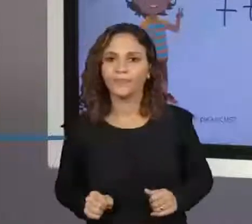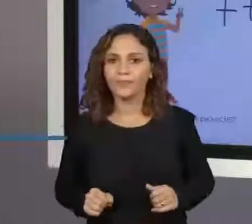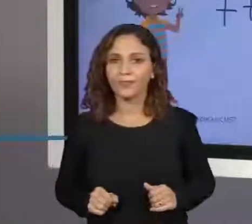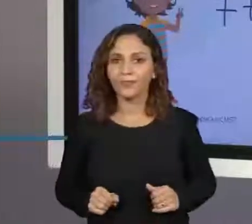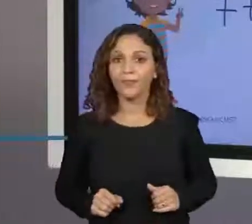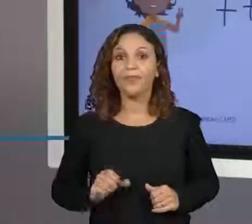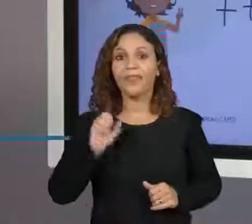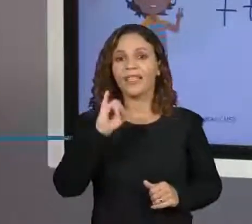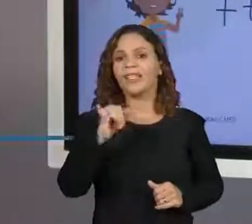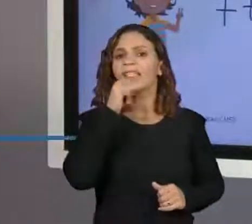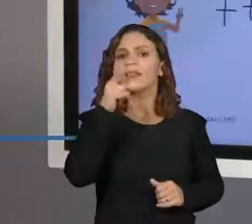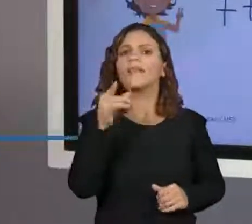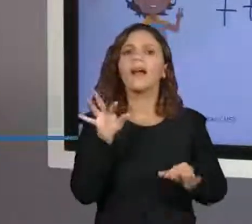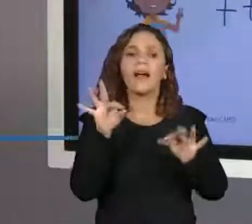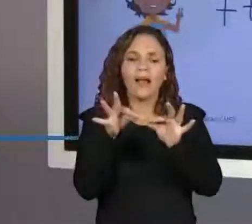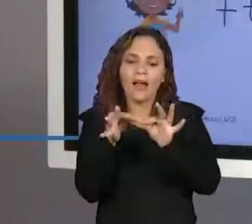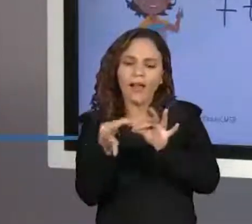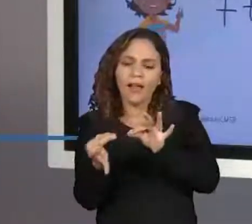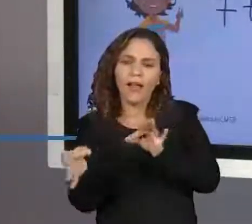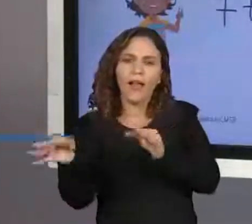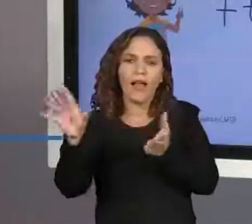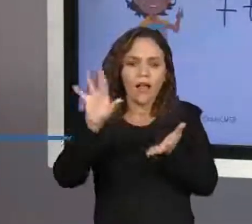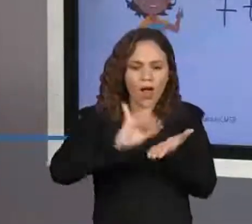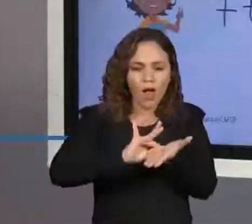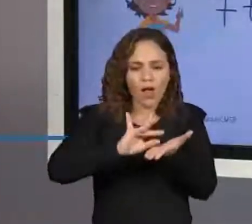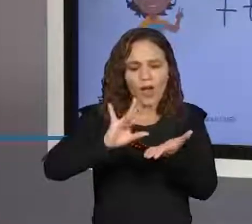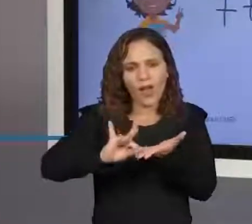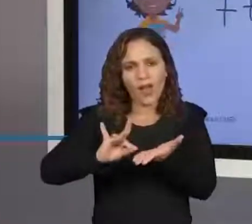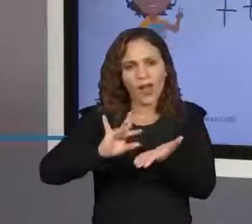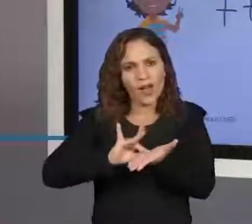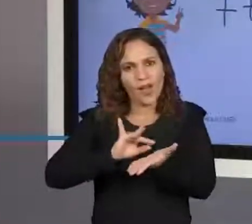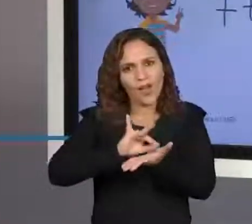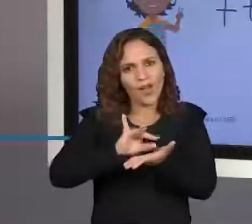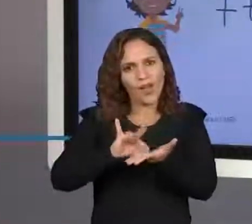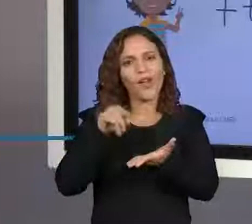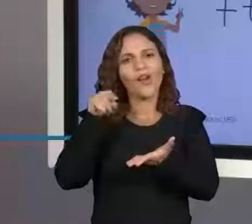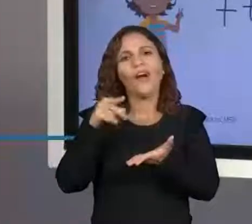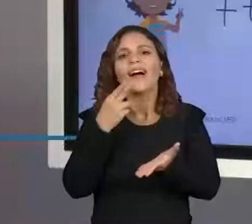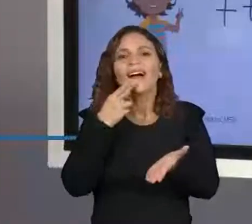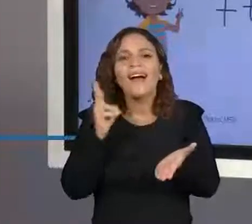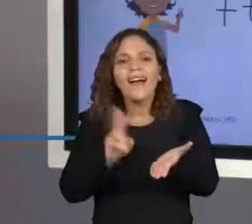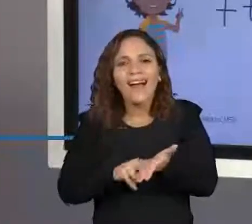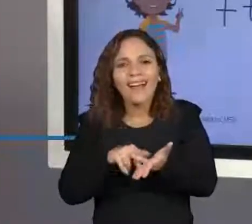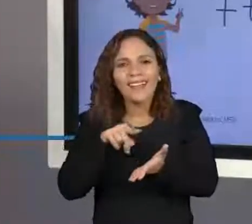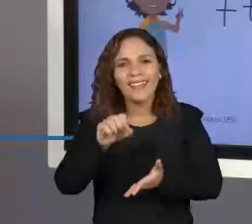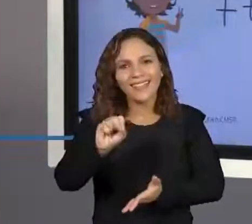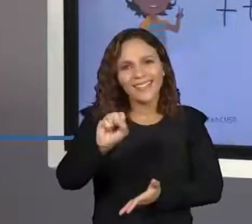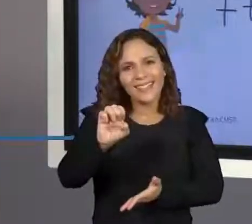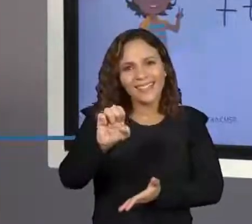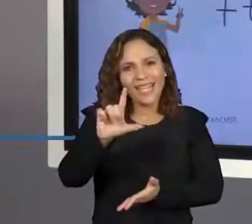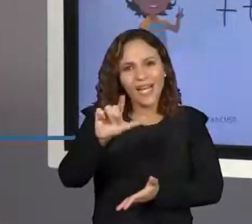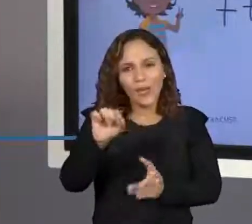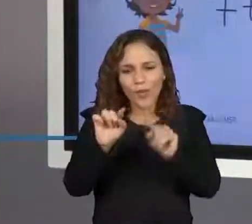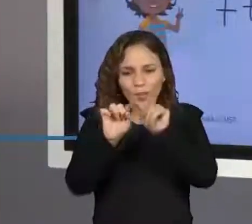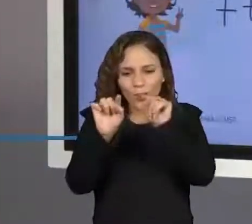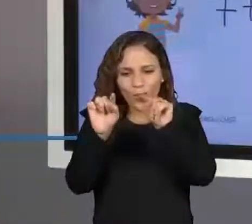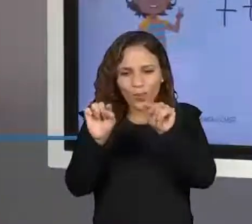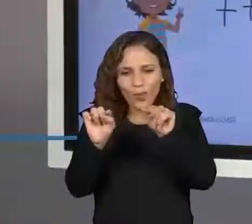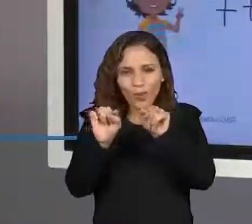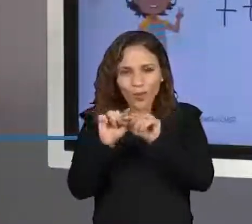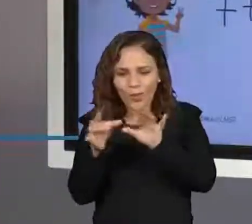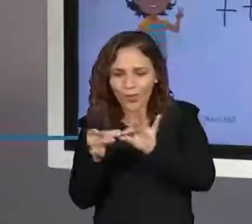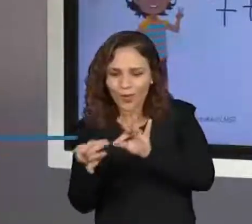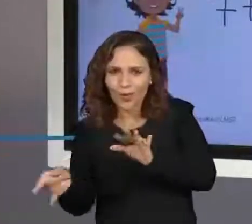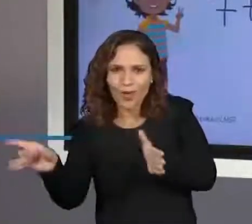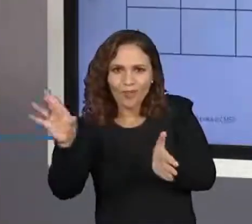coleção de selos, você guarda num álbum, alguns selos por página. E se você fizer que nem a minha amiga aqui,